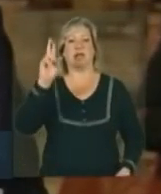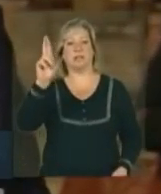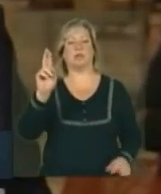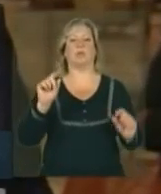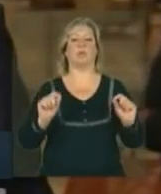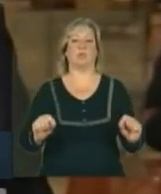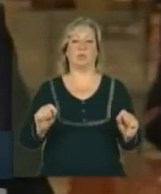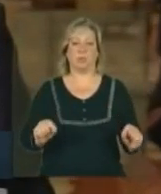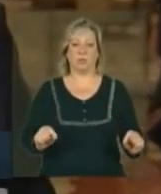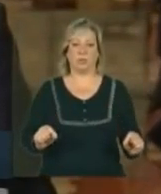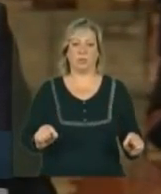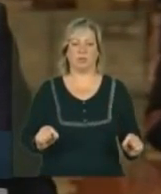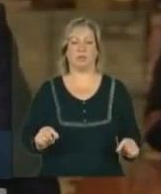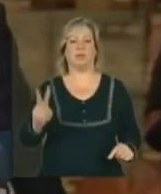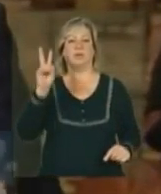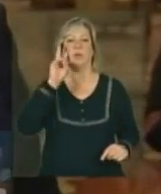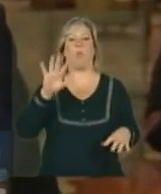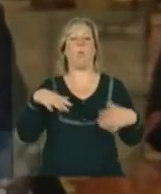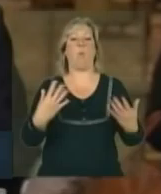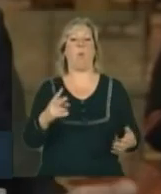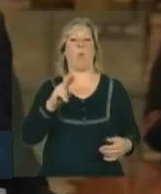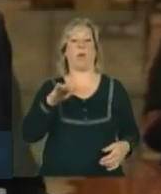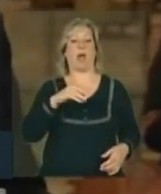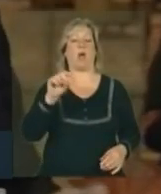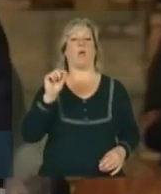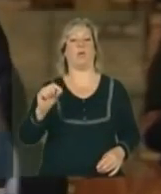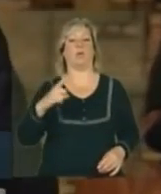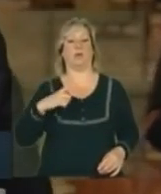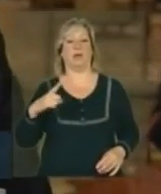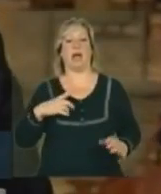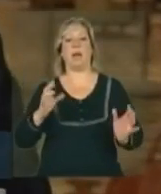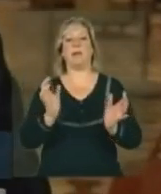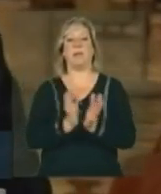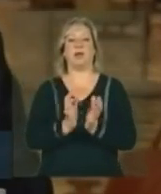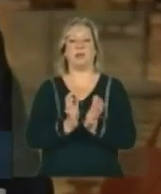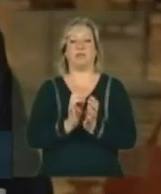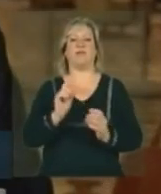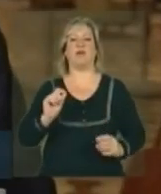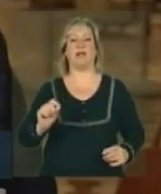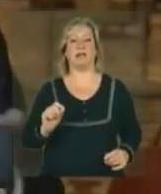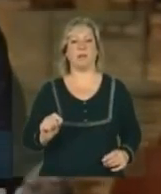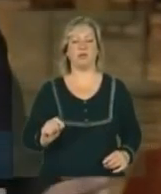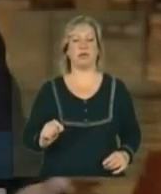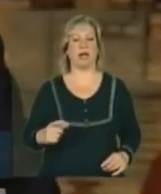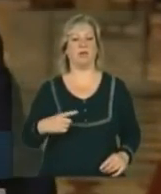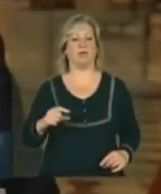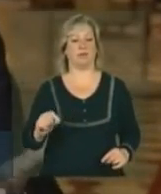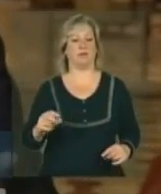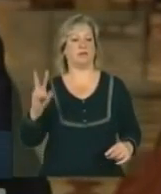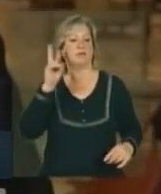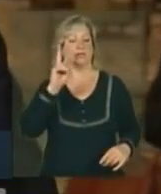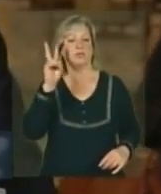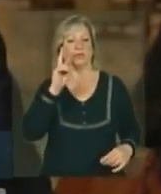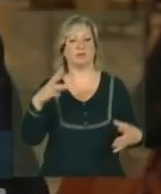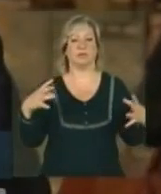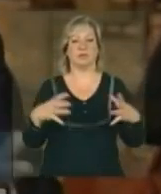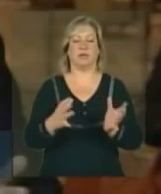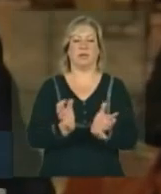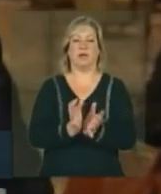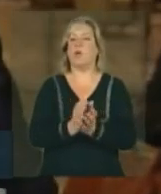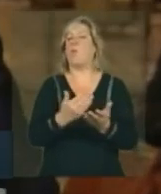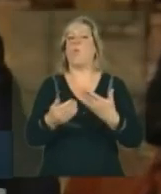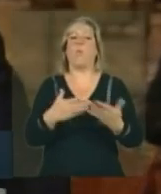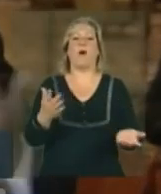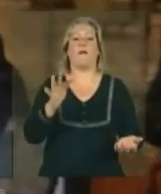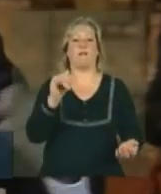responsabilidade quando a União, por ação ou omissão, der causa a qualquer fato